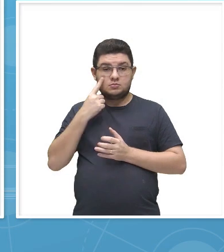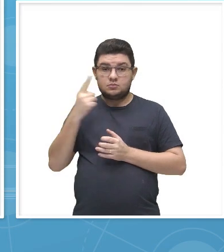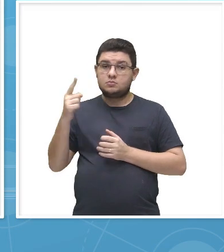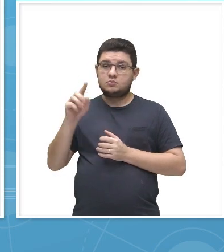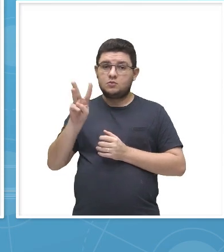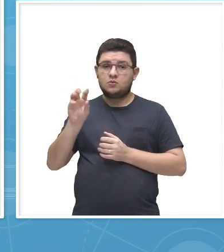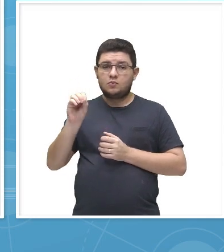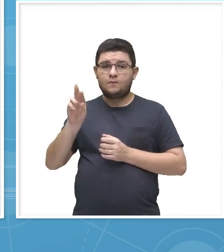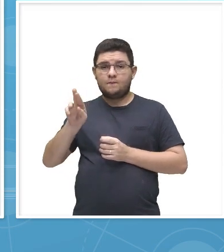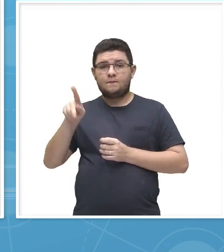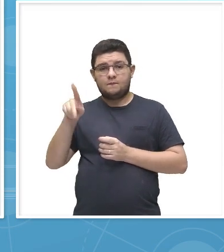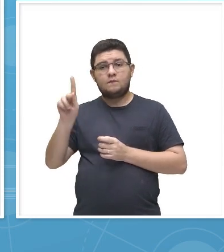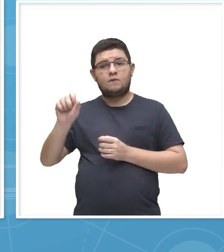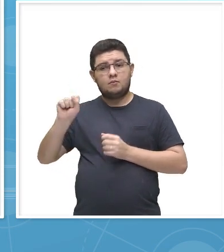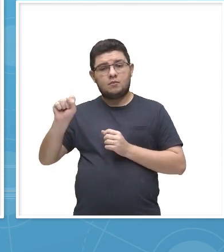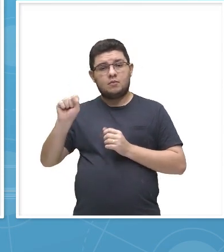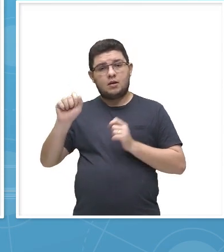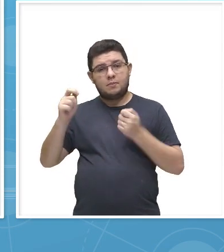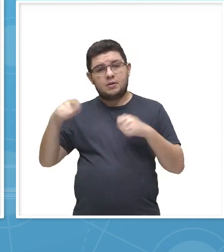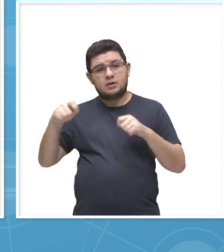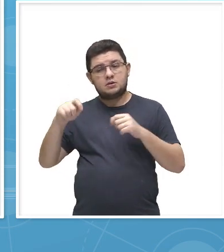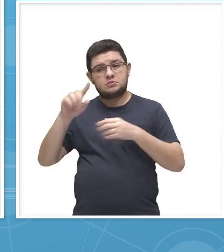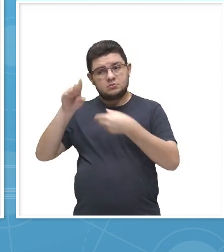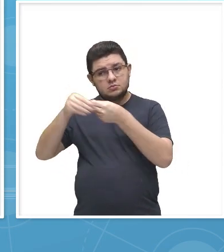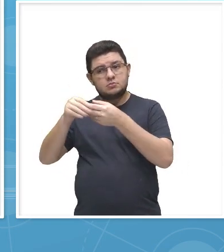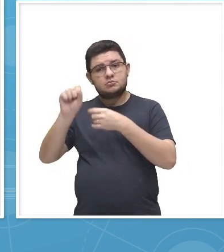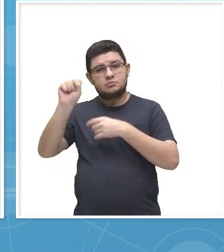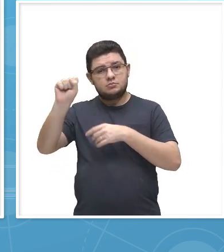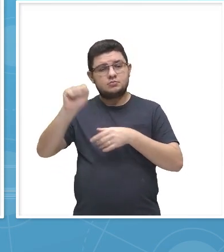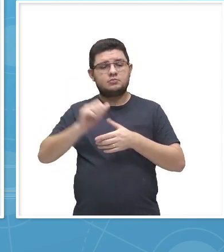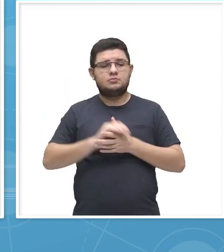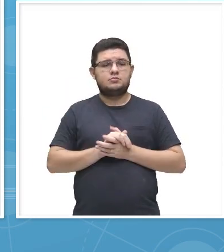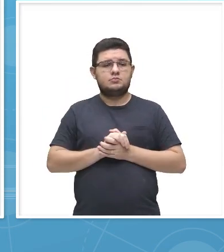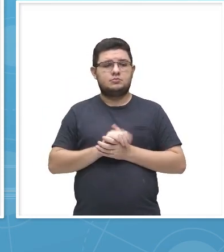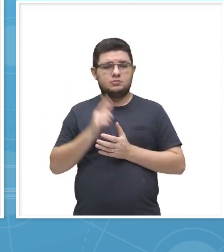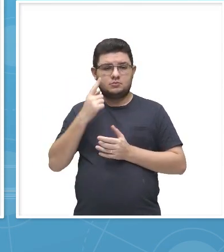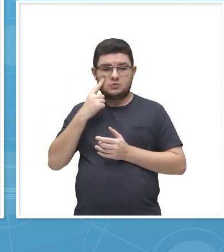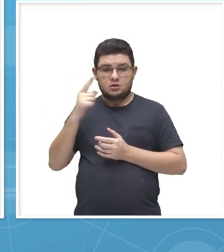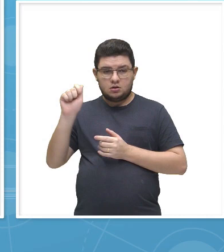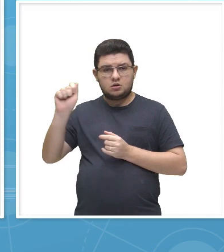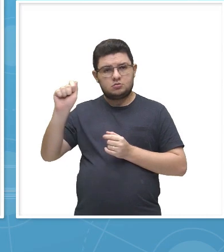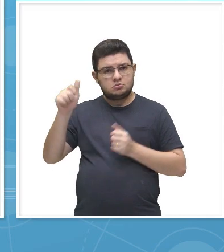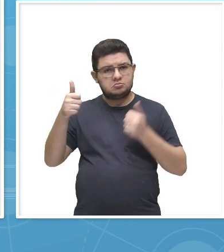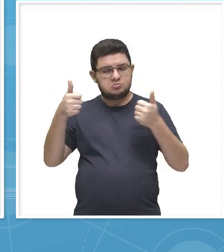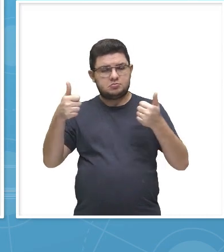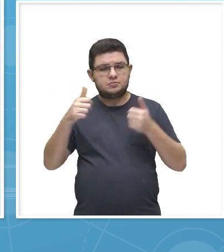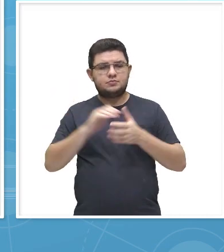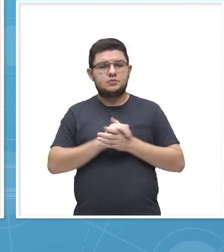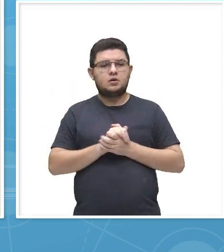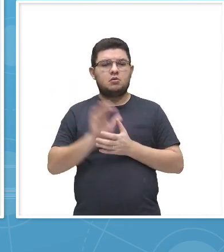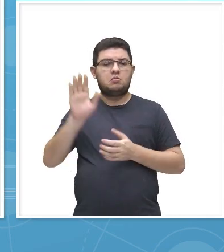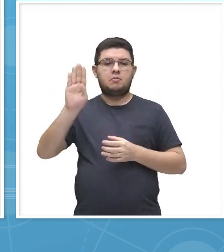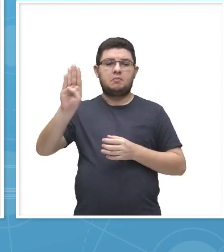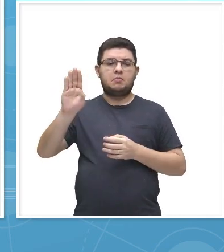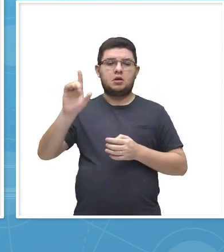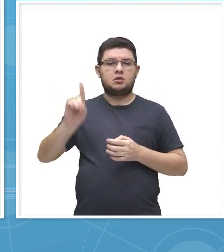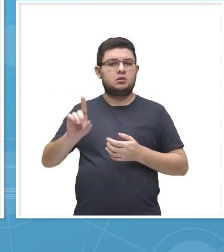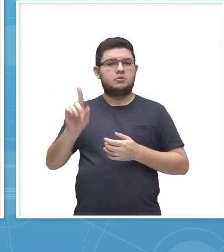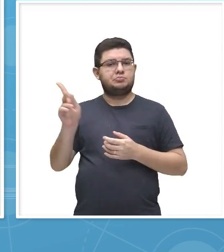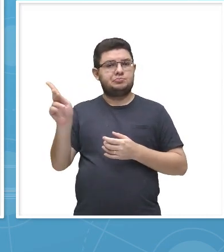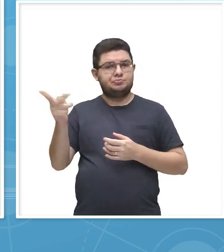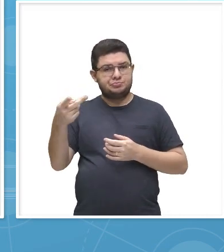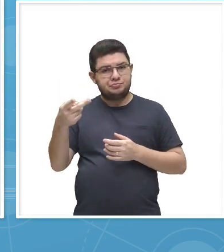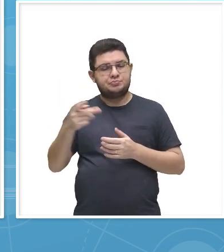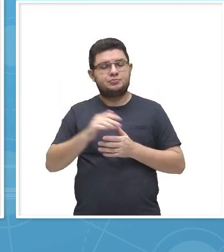receber o essa e a letra atacou a esse direitinho aqui né então já tá no páreo eu já tá fora bem a de vamos